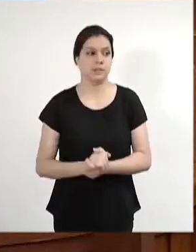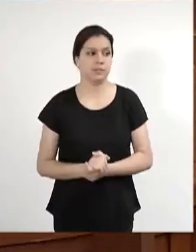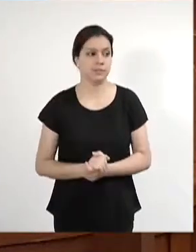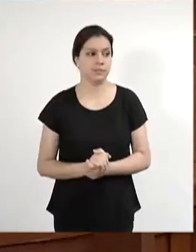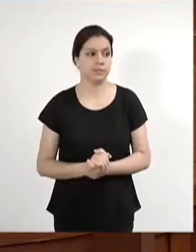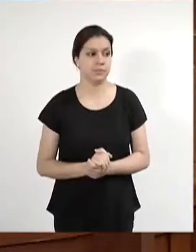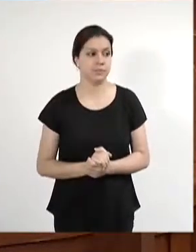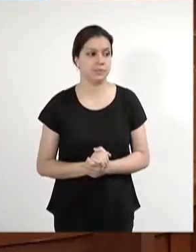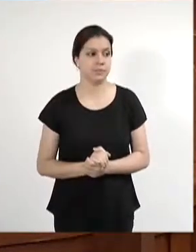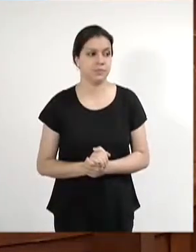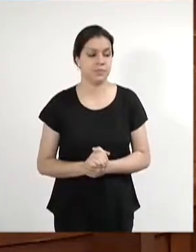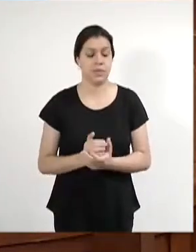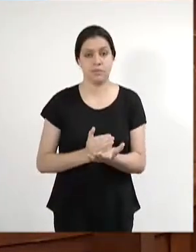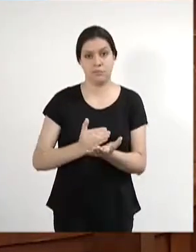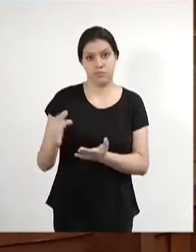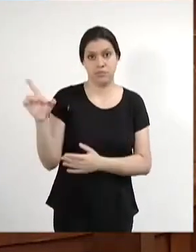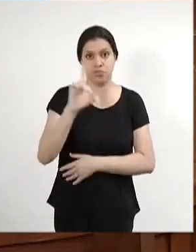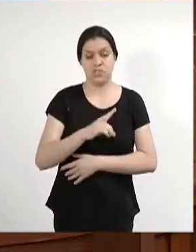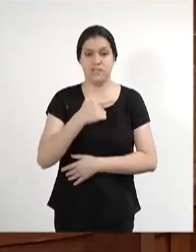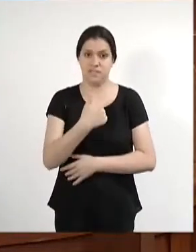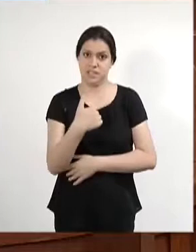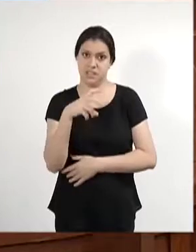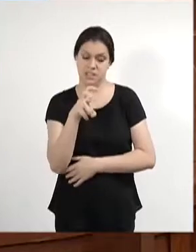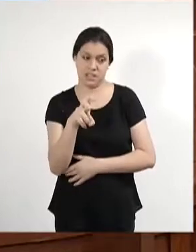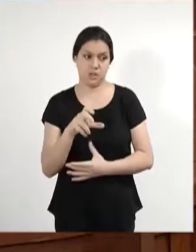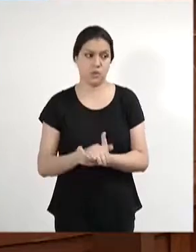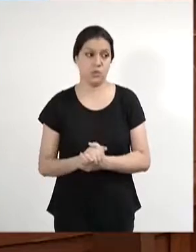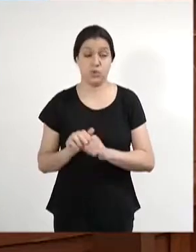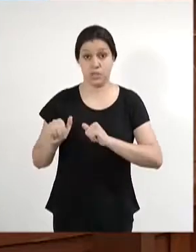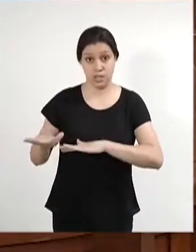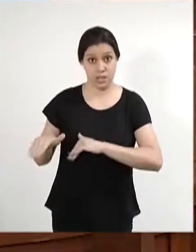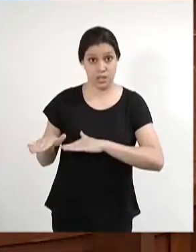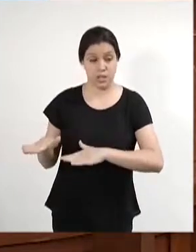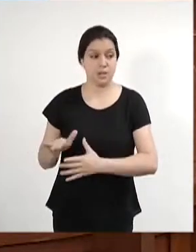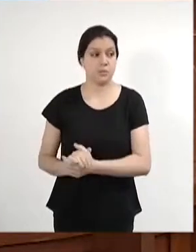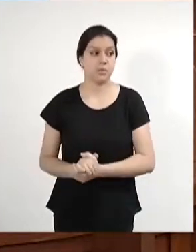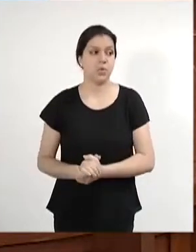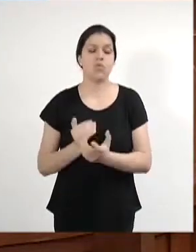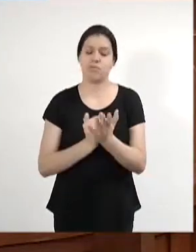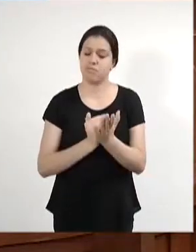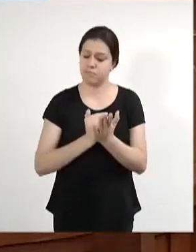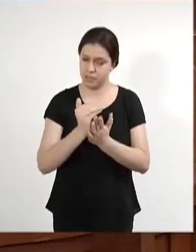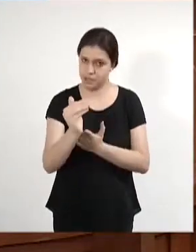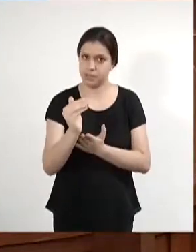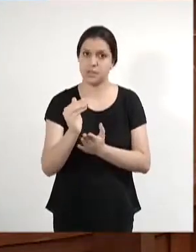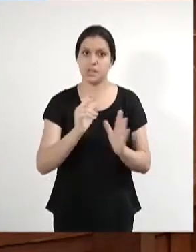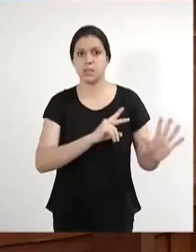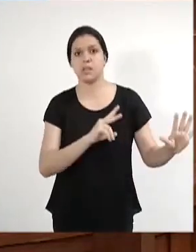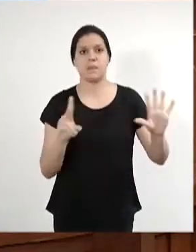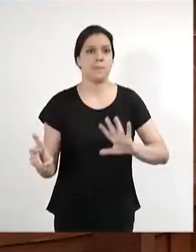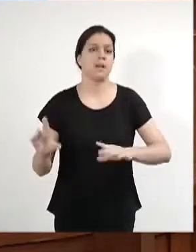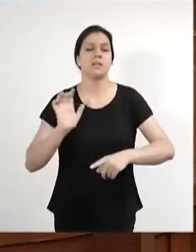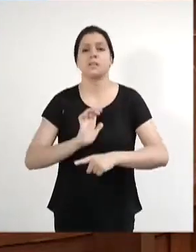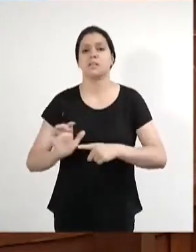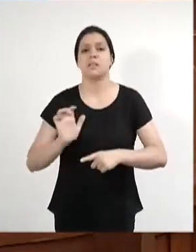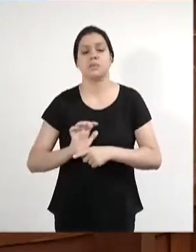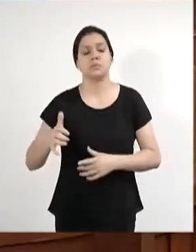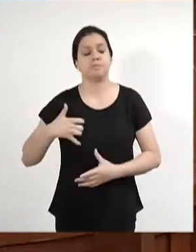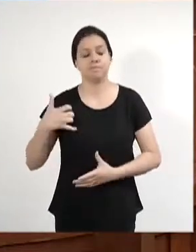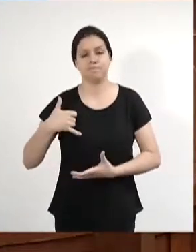dizendo que a partir do dia 25 de setembro, nós iniciaremos, então, a Semana Estadual do